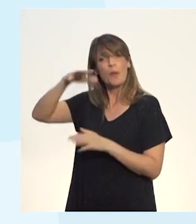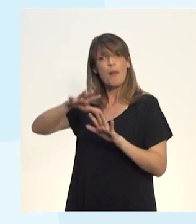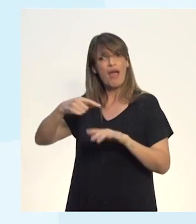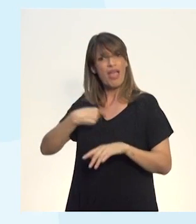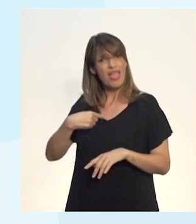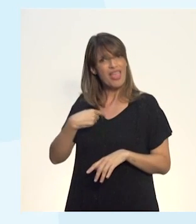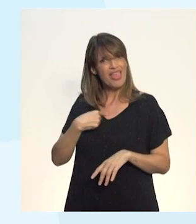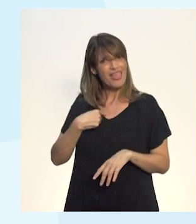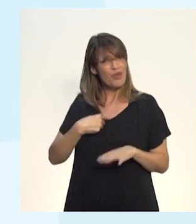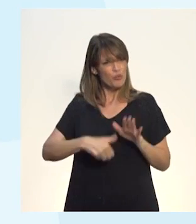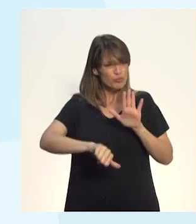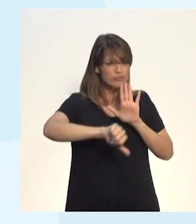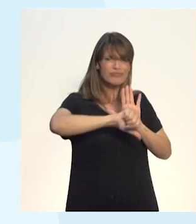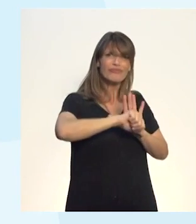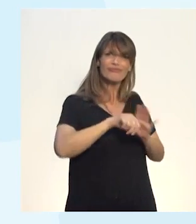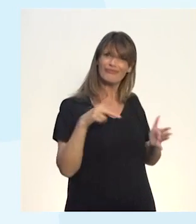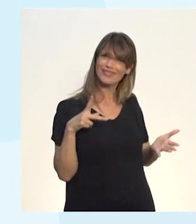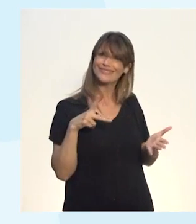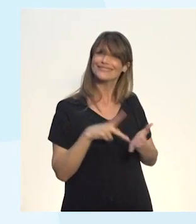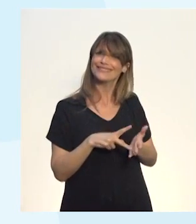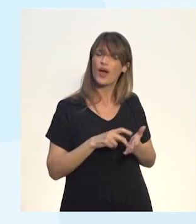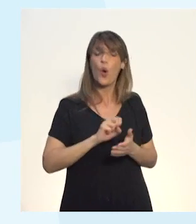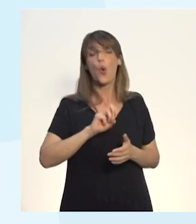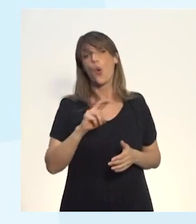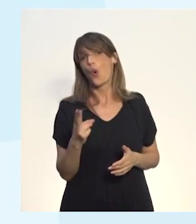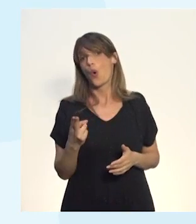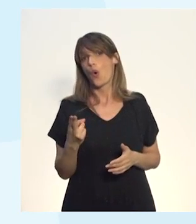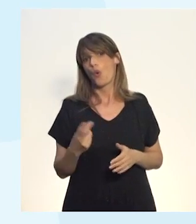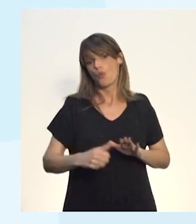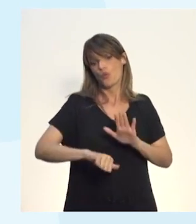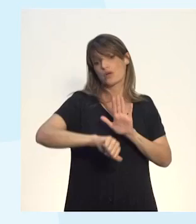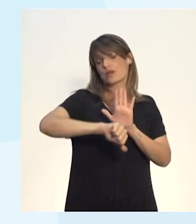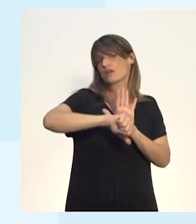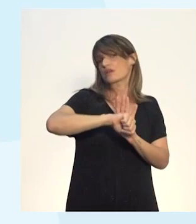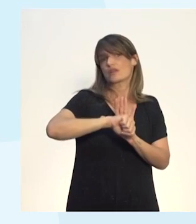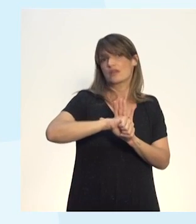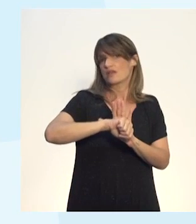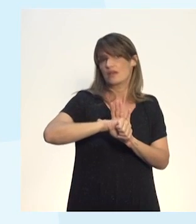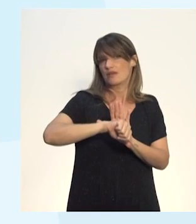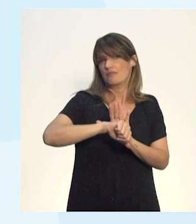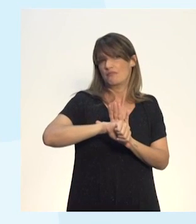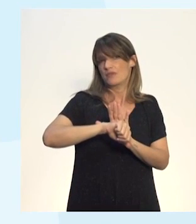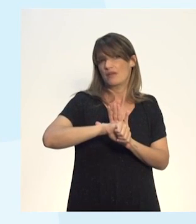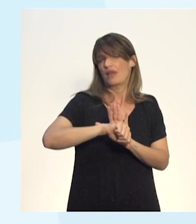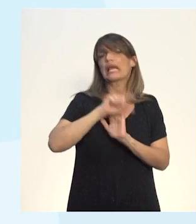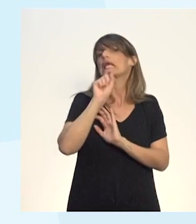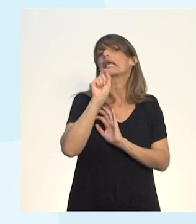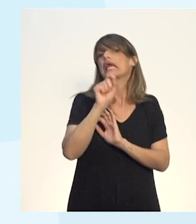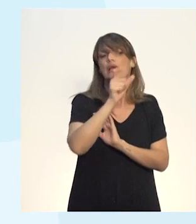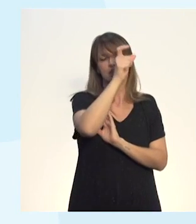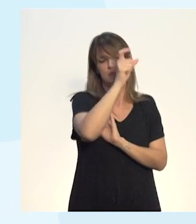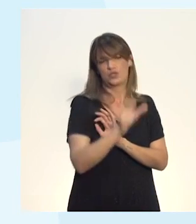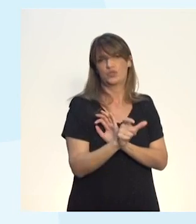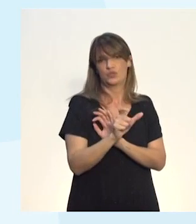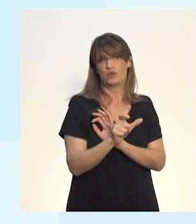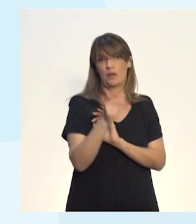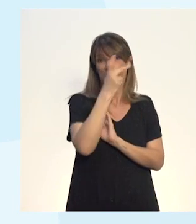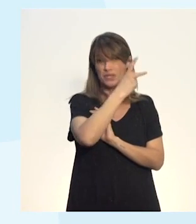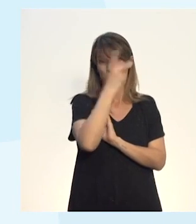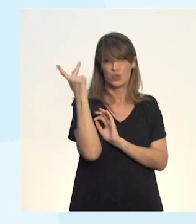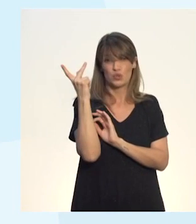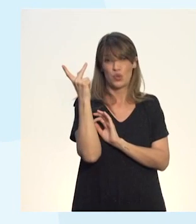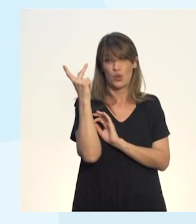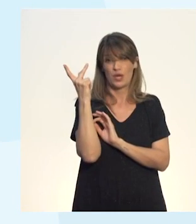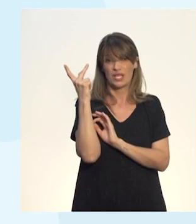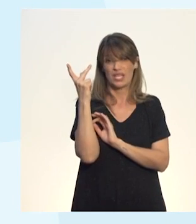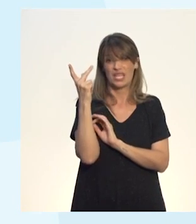verdadeiro criminoso? Ou será que o verdadeiro criminoso veio antes de mim? É aquele alguém que deixou os meus 7